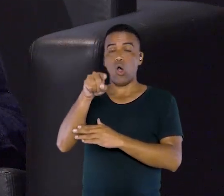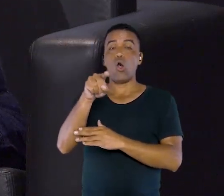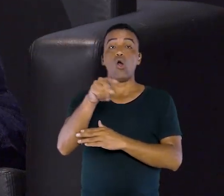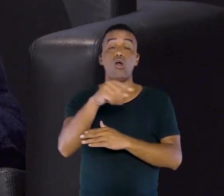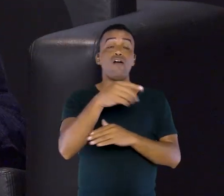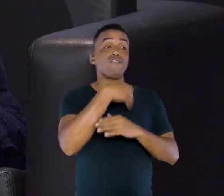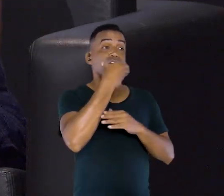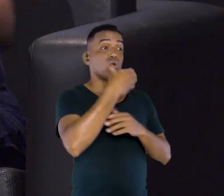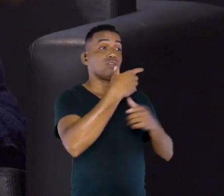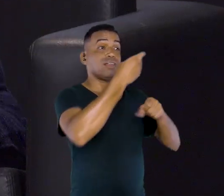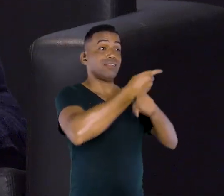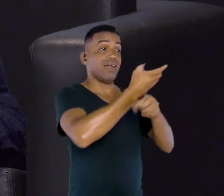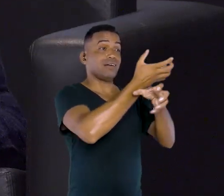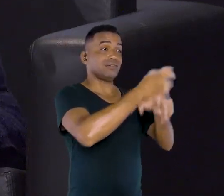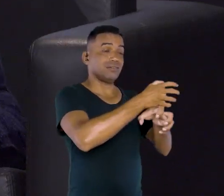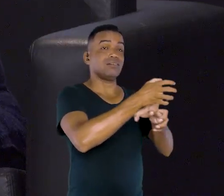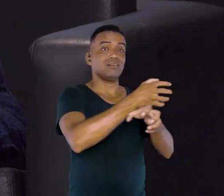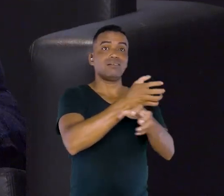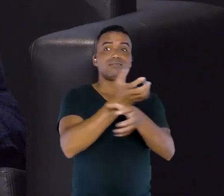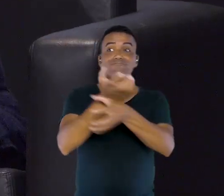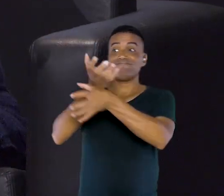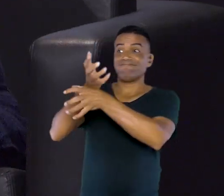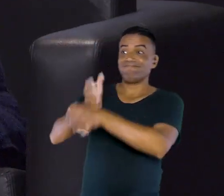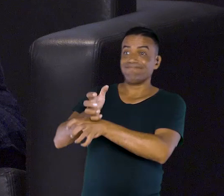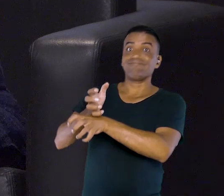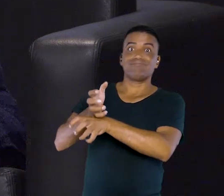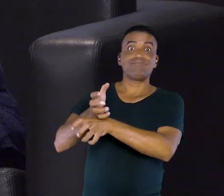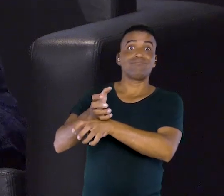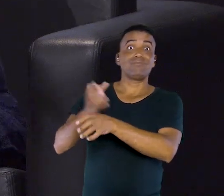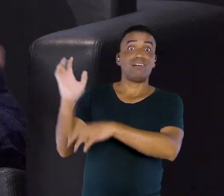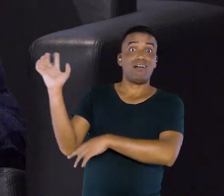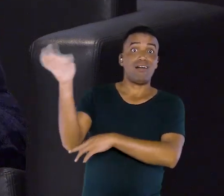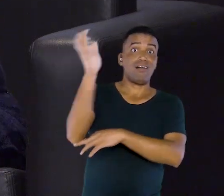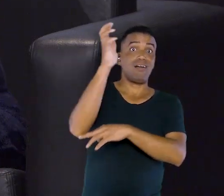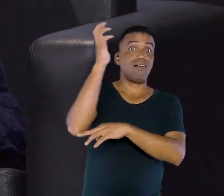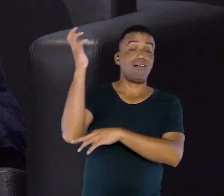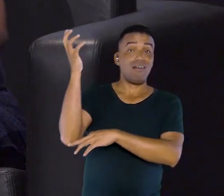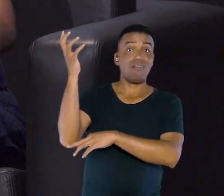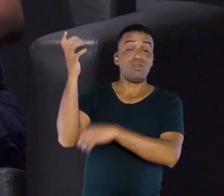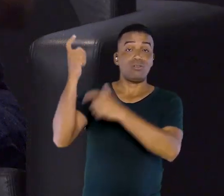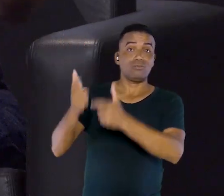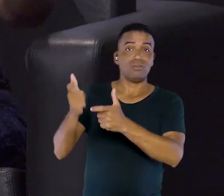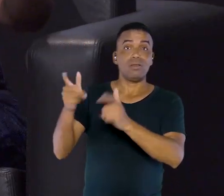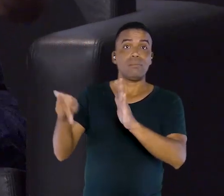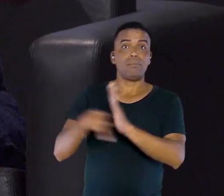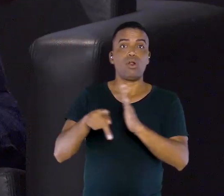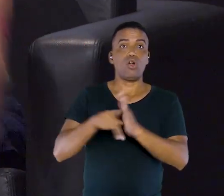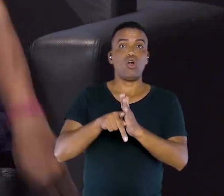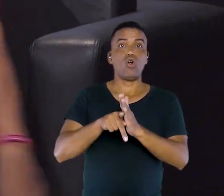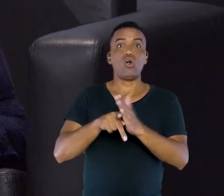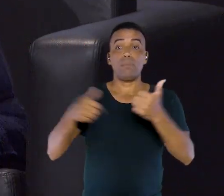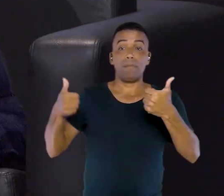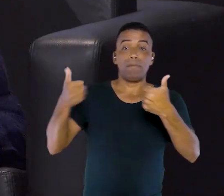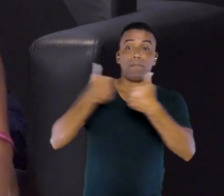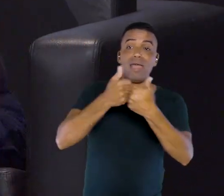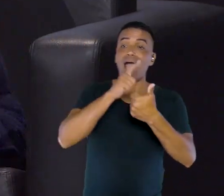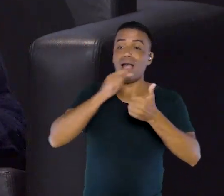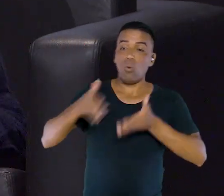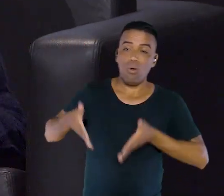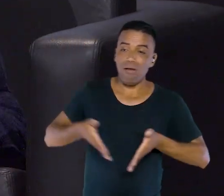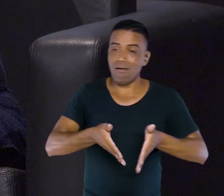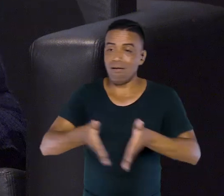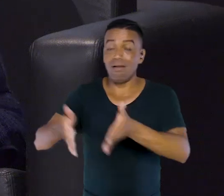são frutas de terra firme, de caatinga são frutas e árvores de caatinga, outros são da beira do